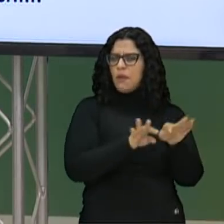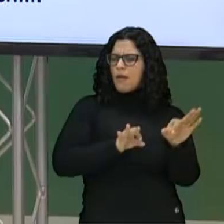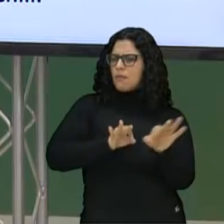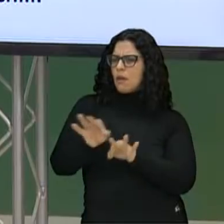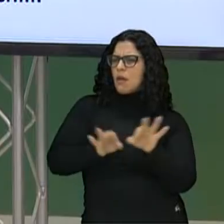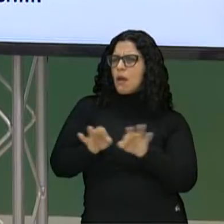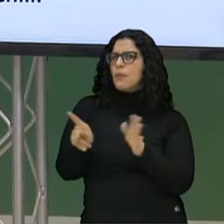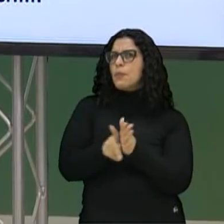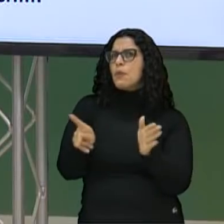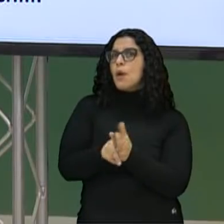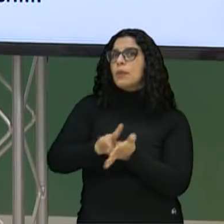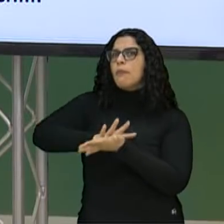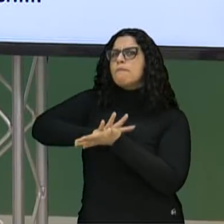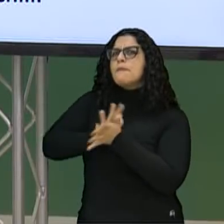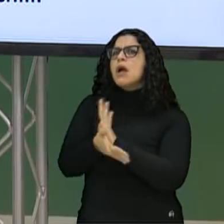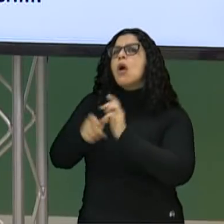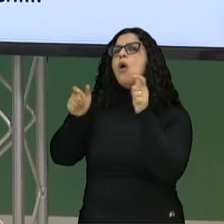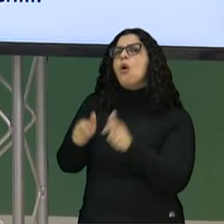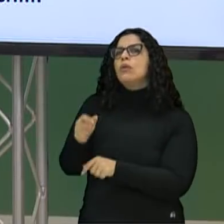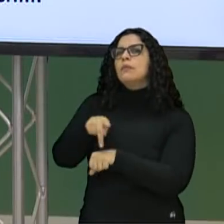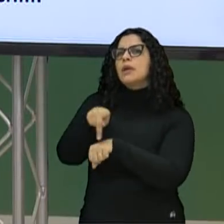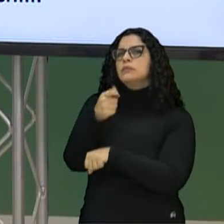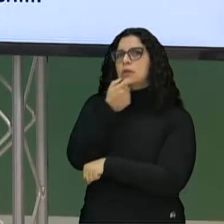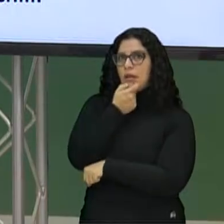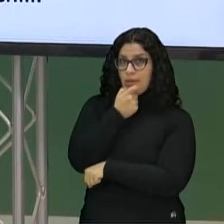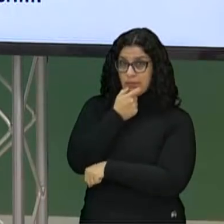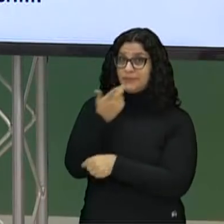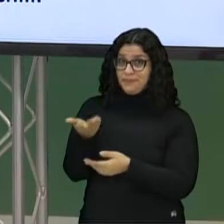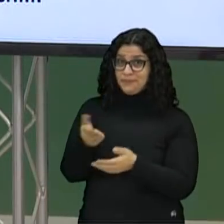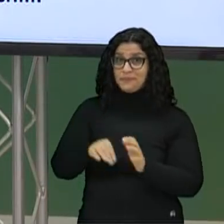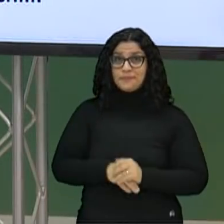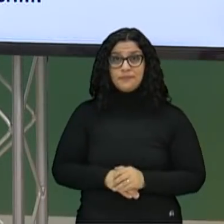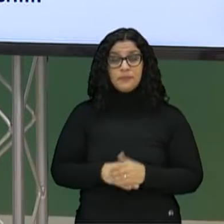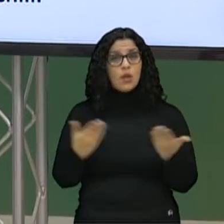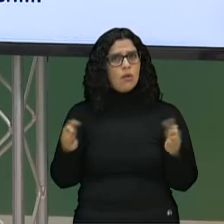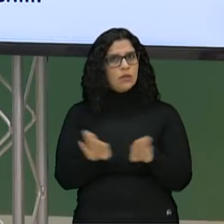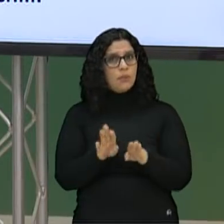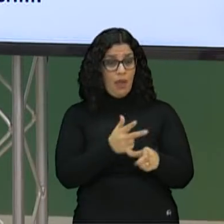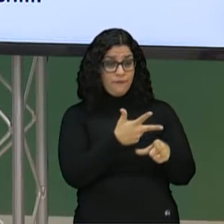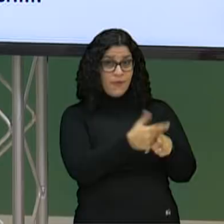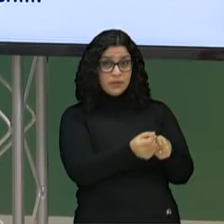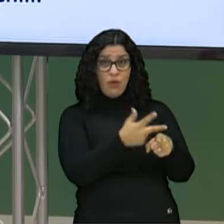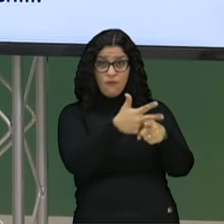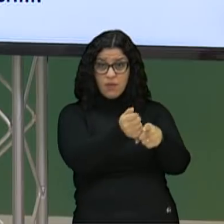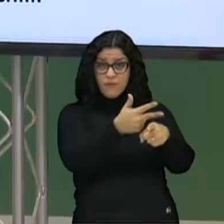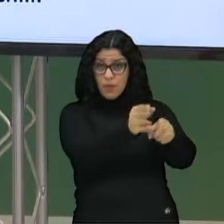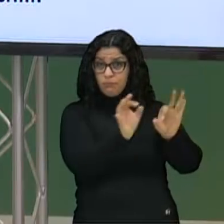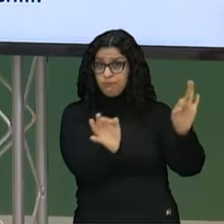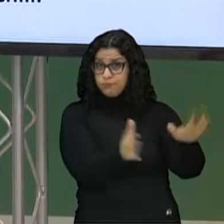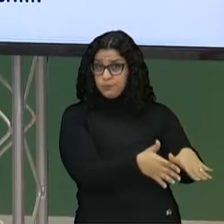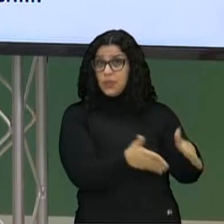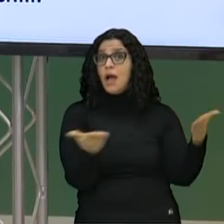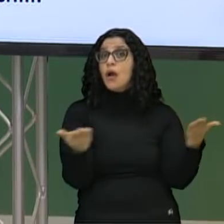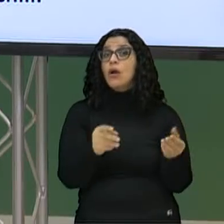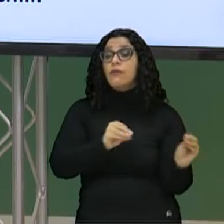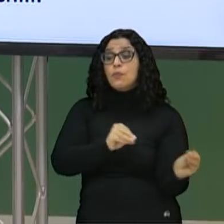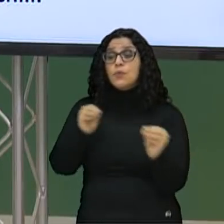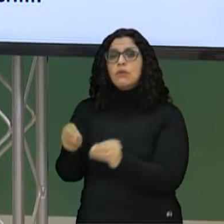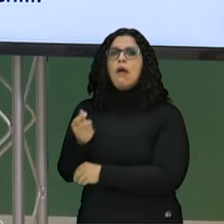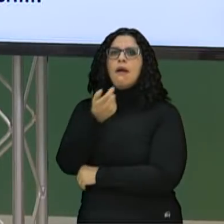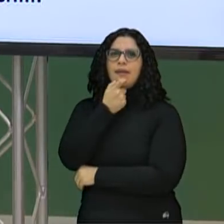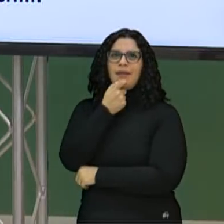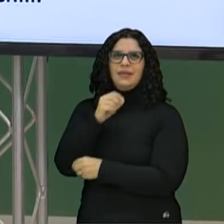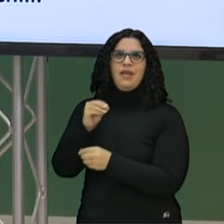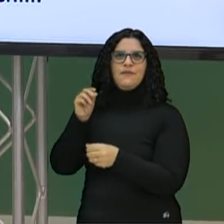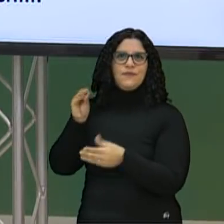operação aérea para derrotar a Inglaterra. Então, vencidos grandes adversários da Europa, falta a